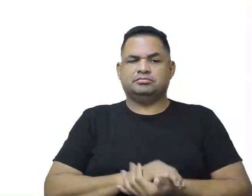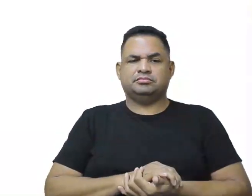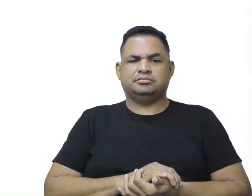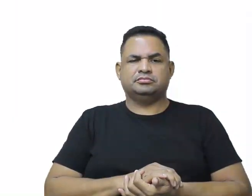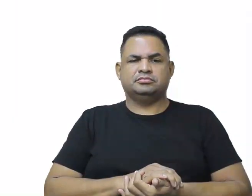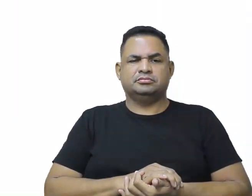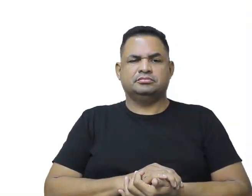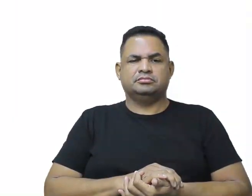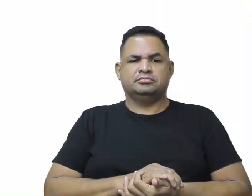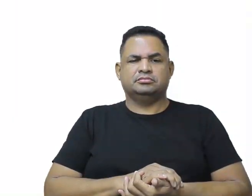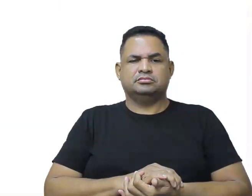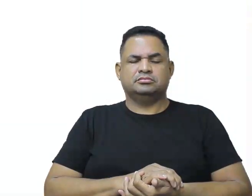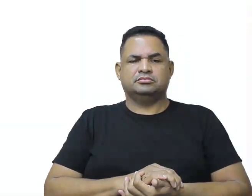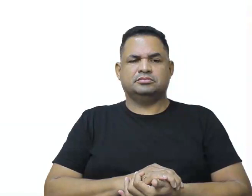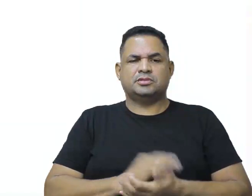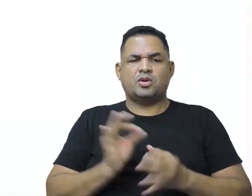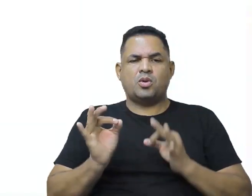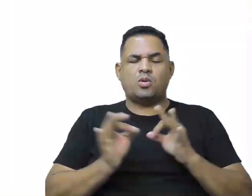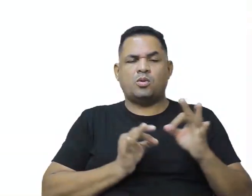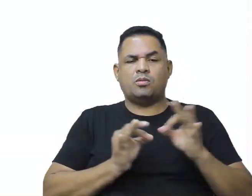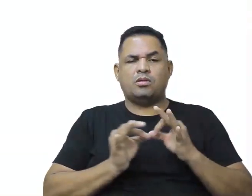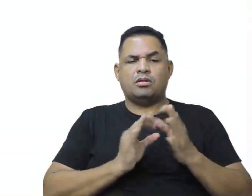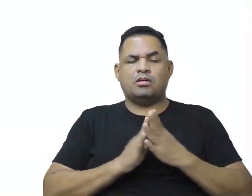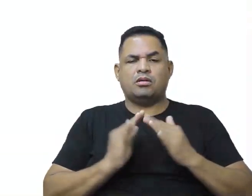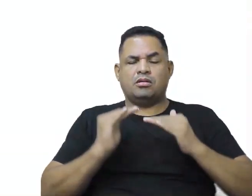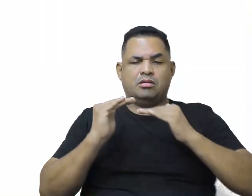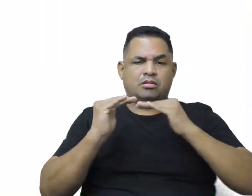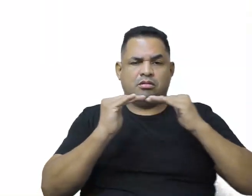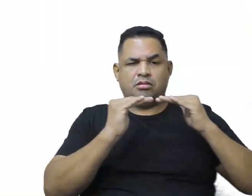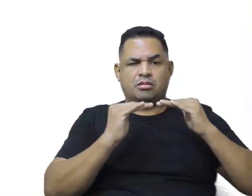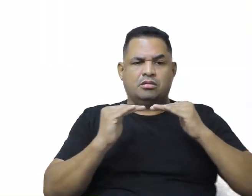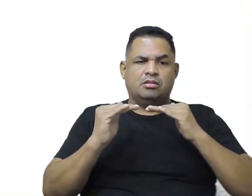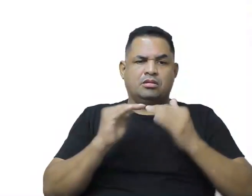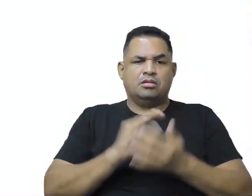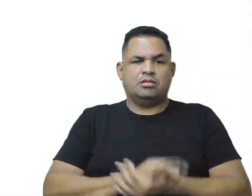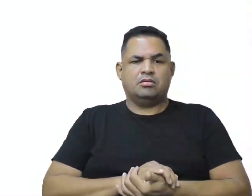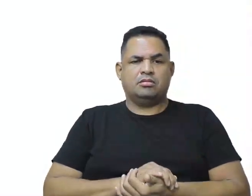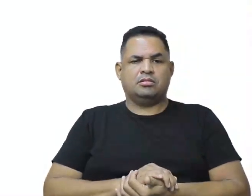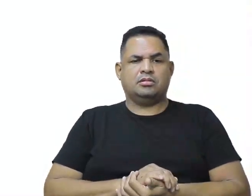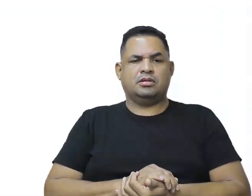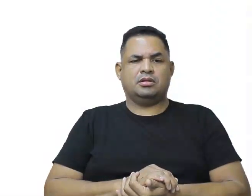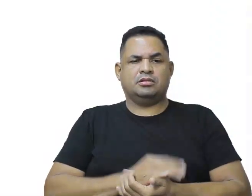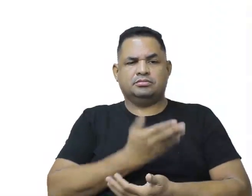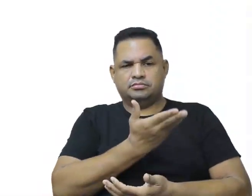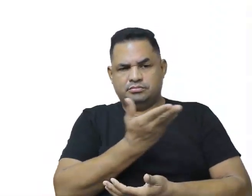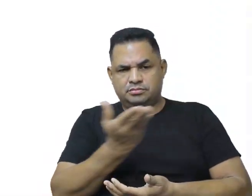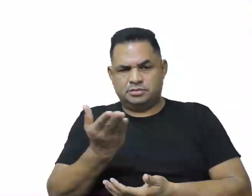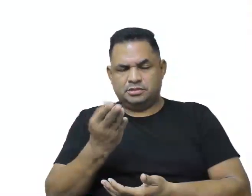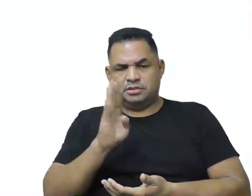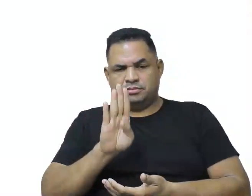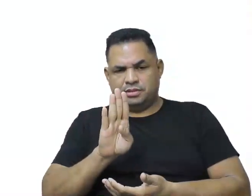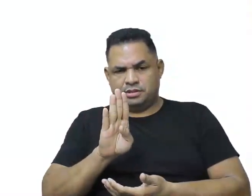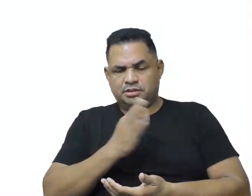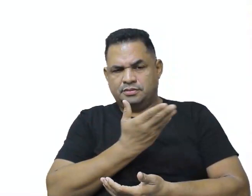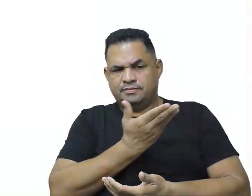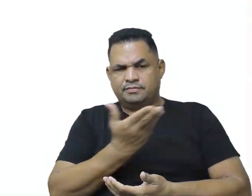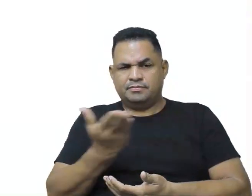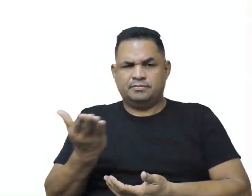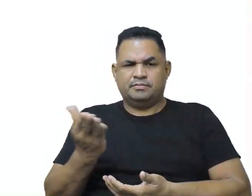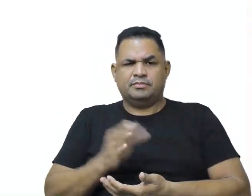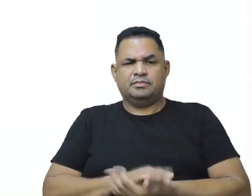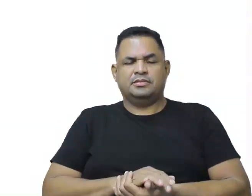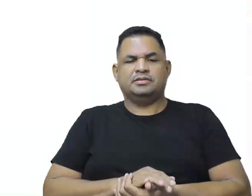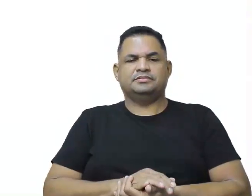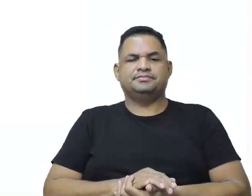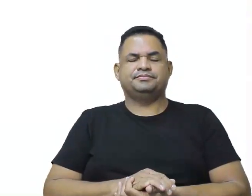concepção de Cultura como um sistema funcional e equilibrado é o malinovski né a gente falou dele o